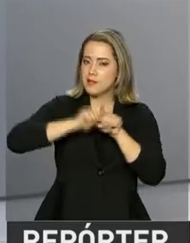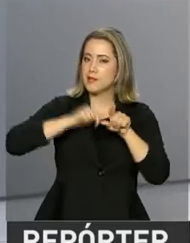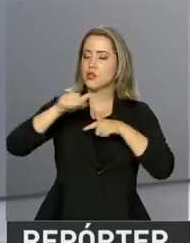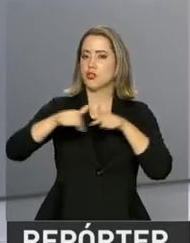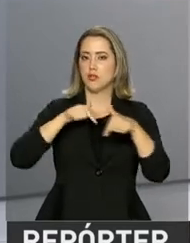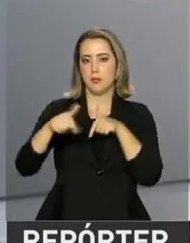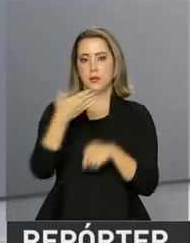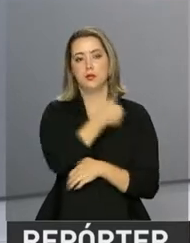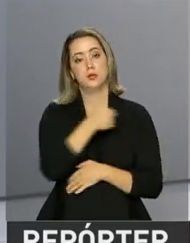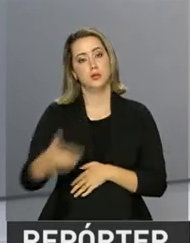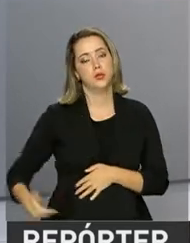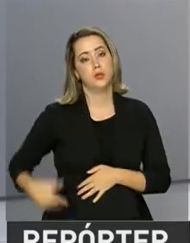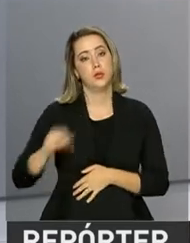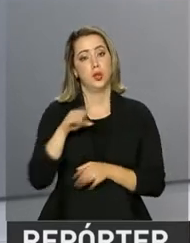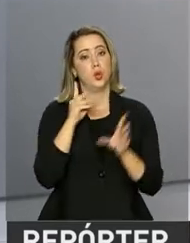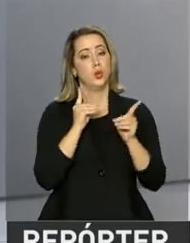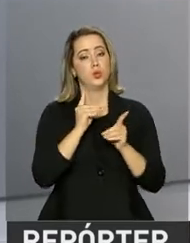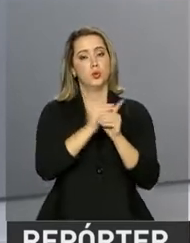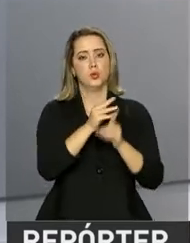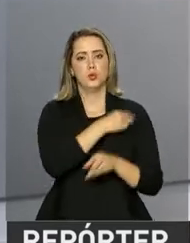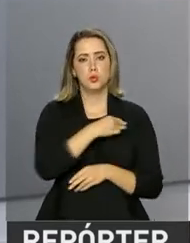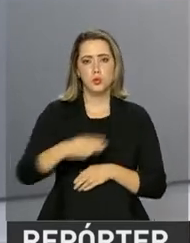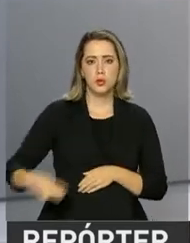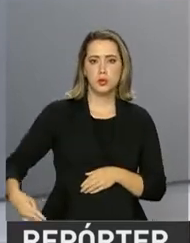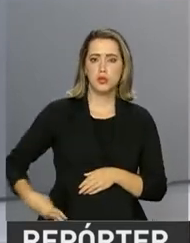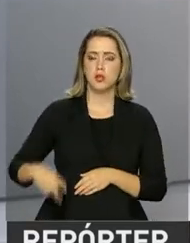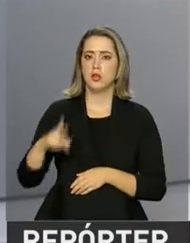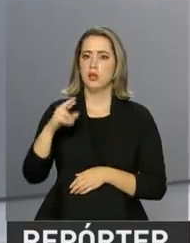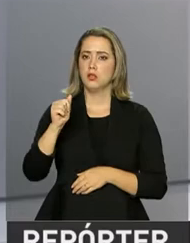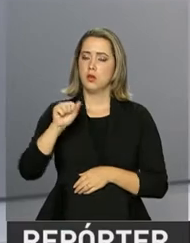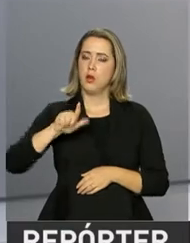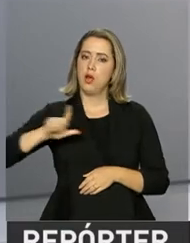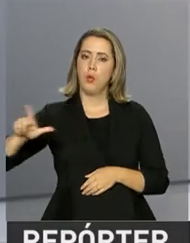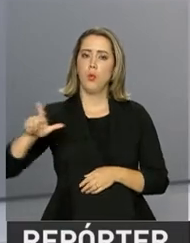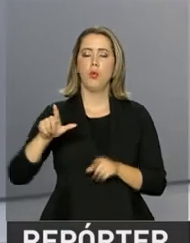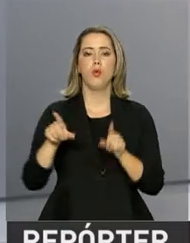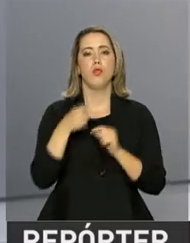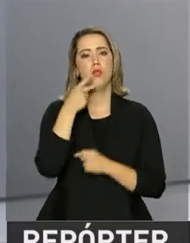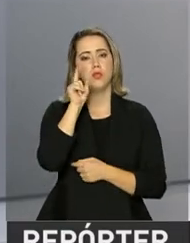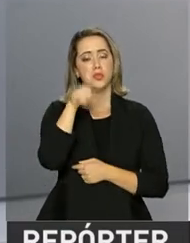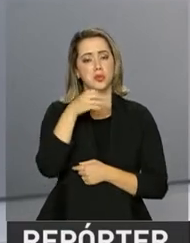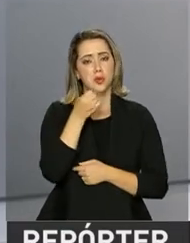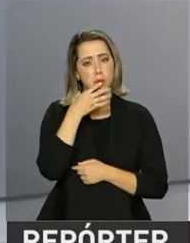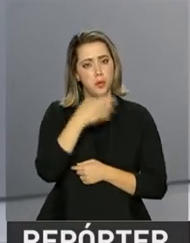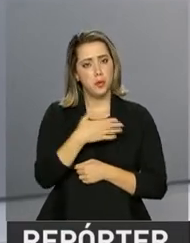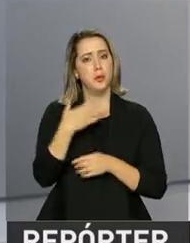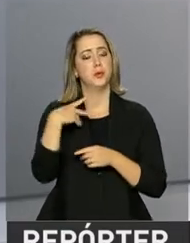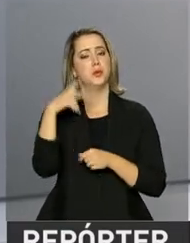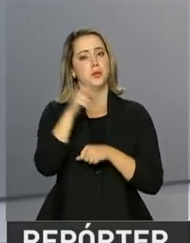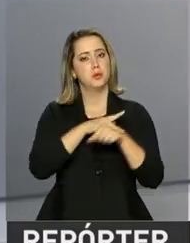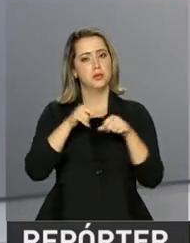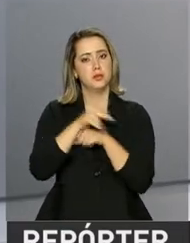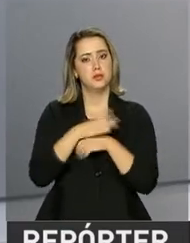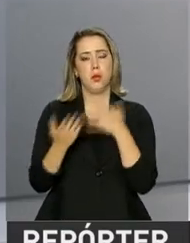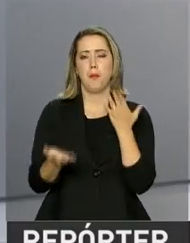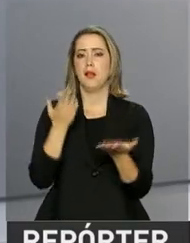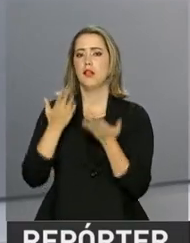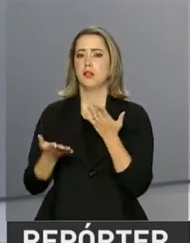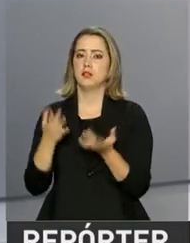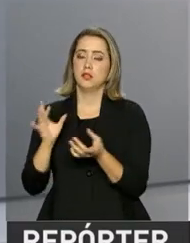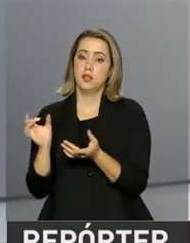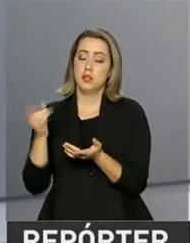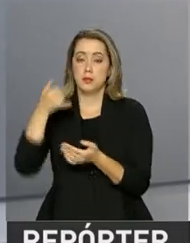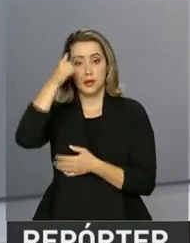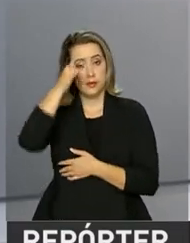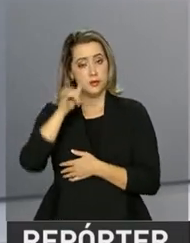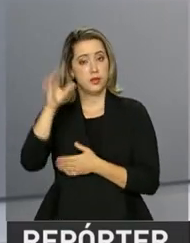ministro Raul Jungmann afirmou que o último ano foi positivo para a defesa do país. Ele fez um balanço sobre as ações de